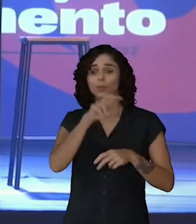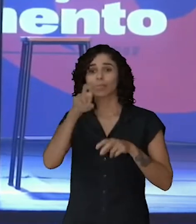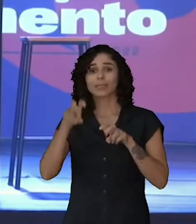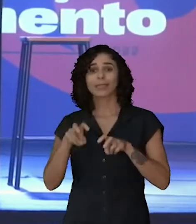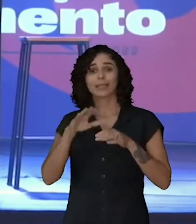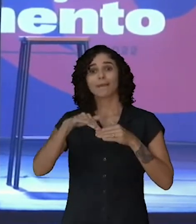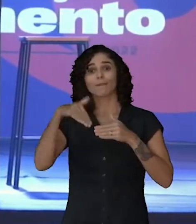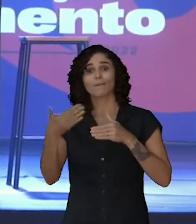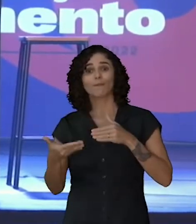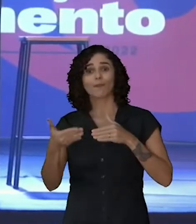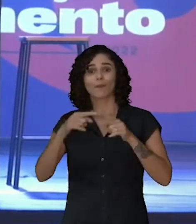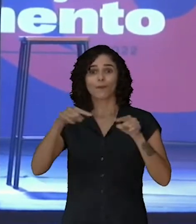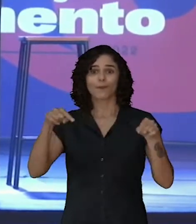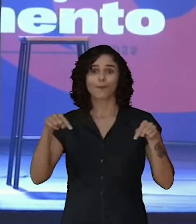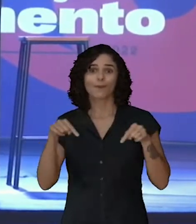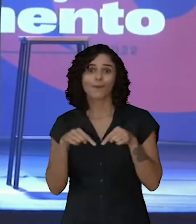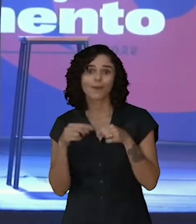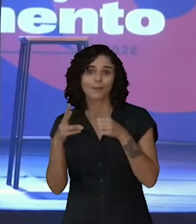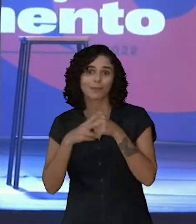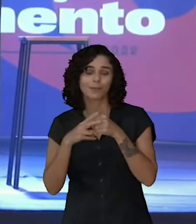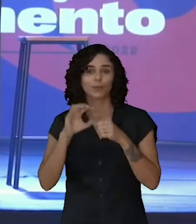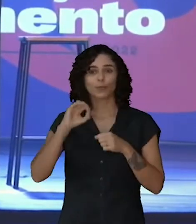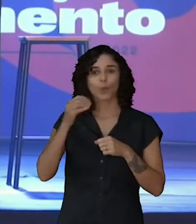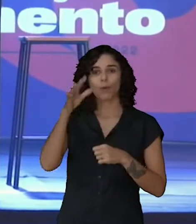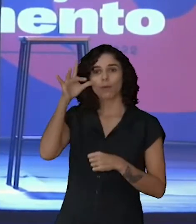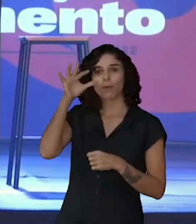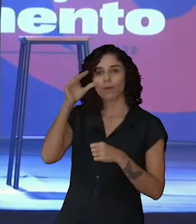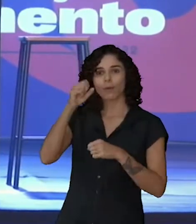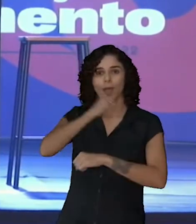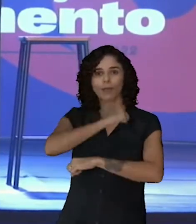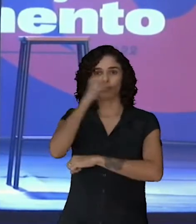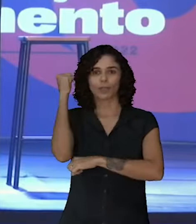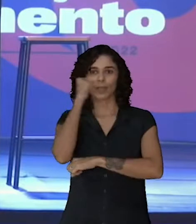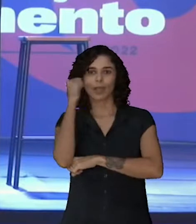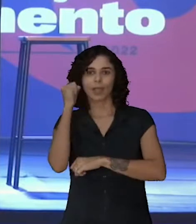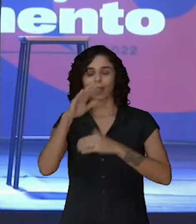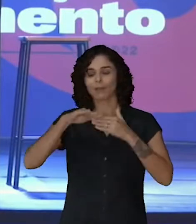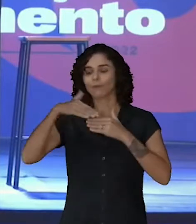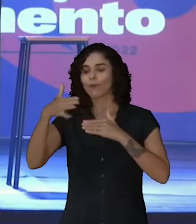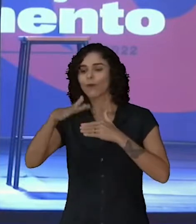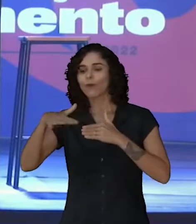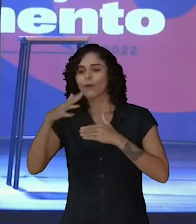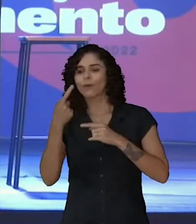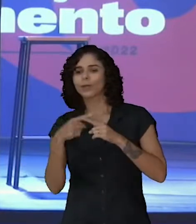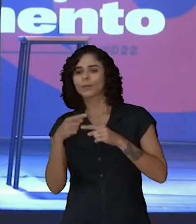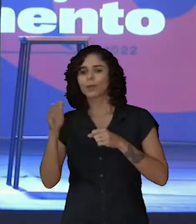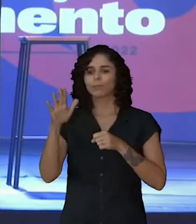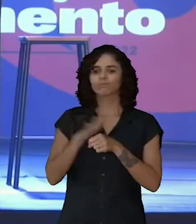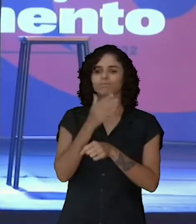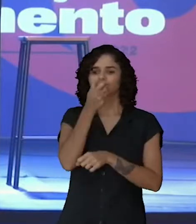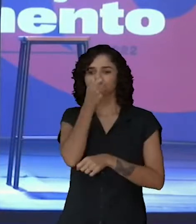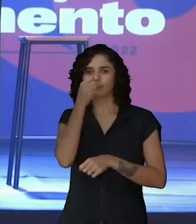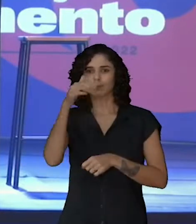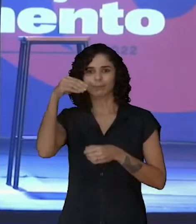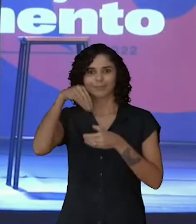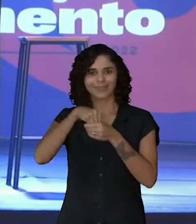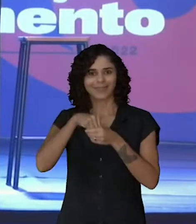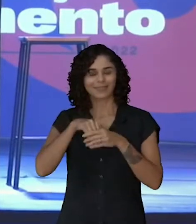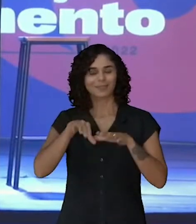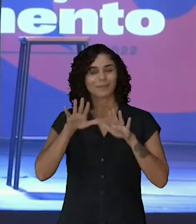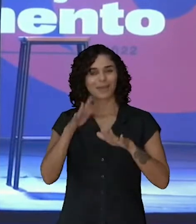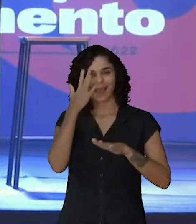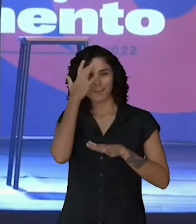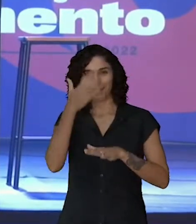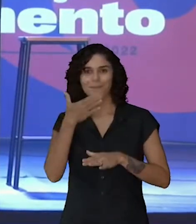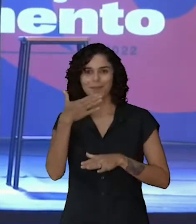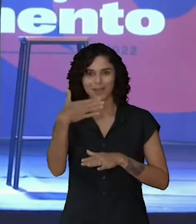pela janela, que está na parte externa. Nós vamos ter mais espaço amanhã. E você percebe que